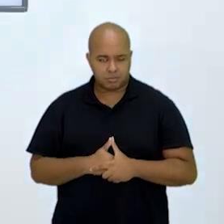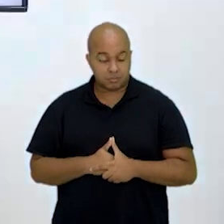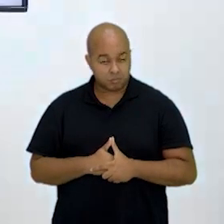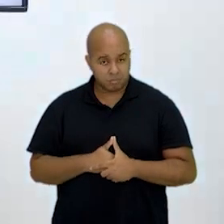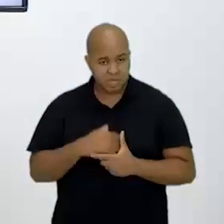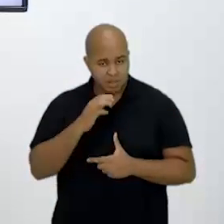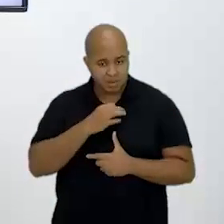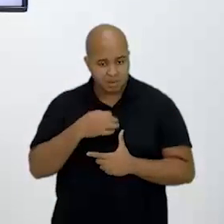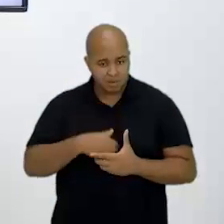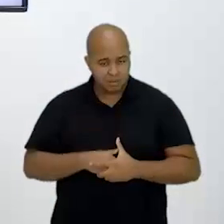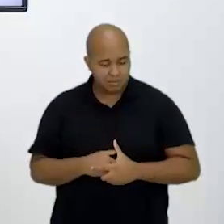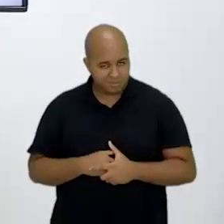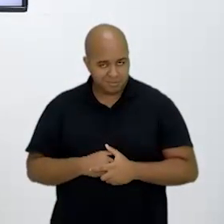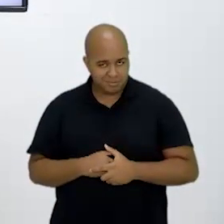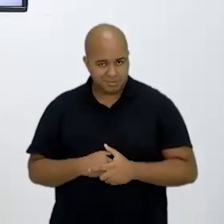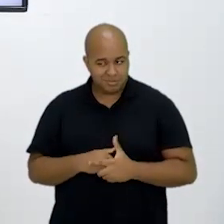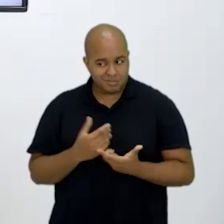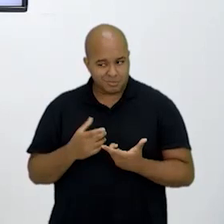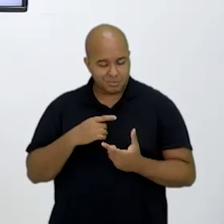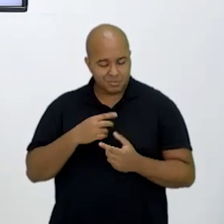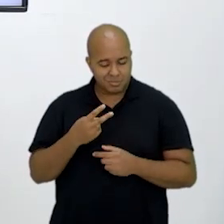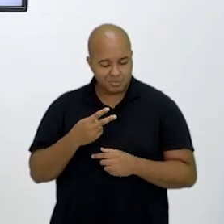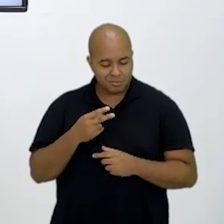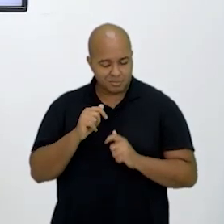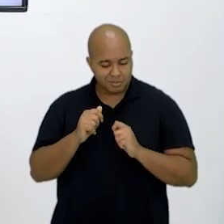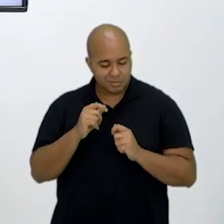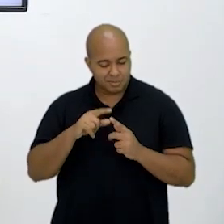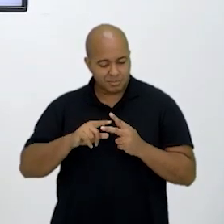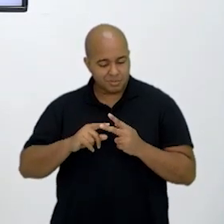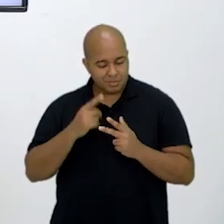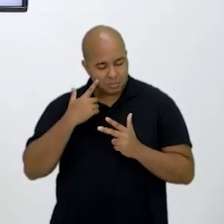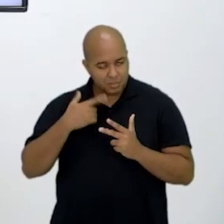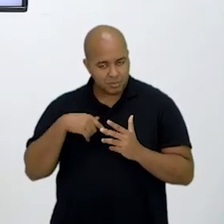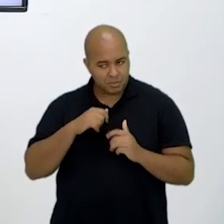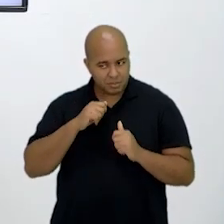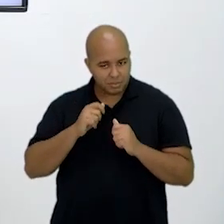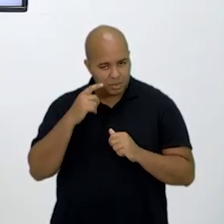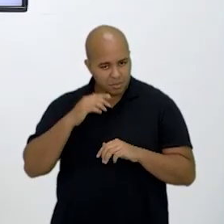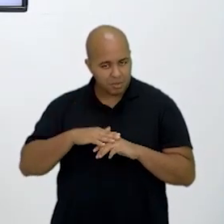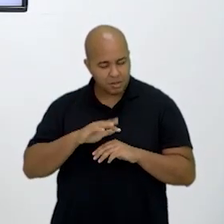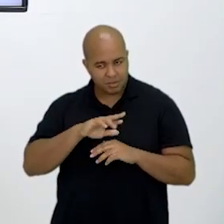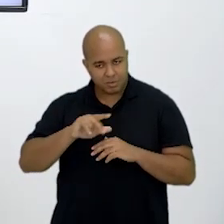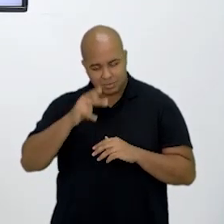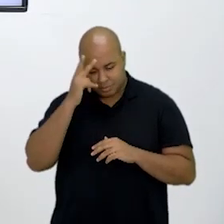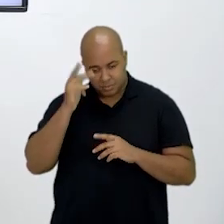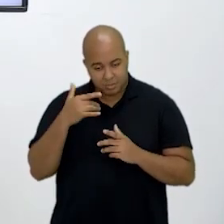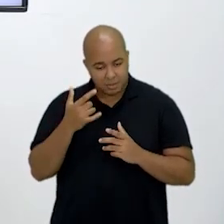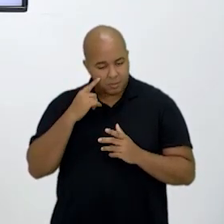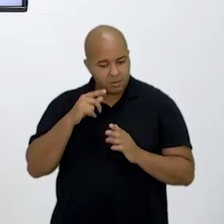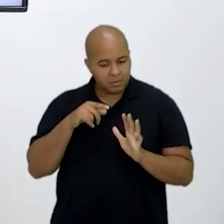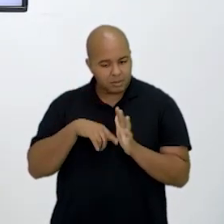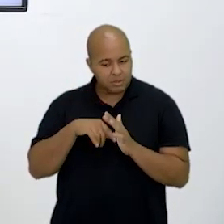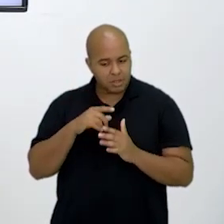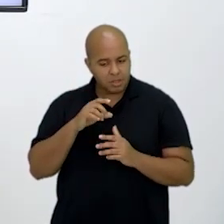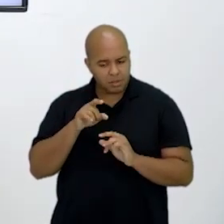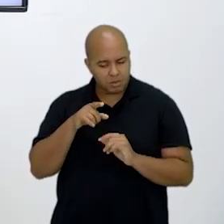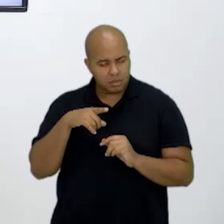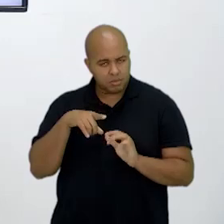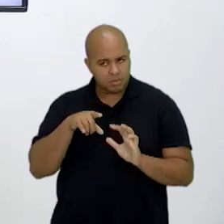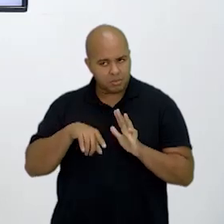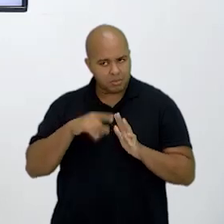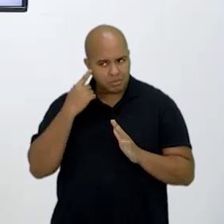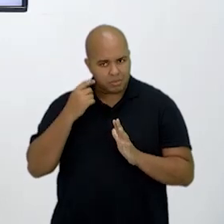rápido né então a gente só tem dois entrevistadores ali eles vão entrevistar várias pessoas e eles vão fazer essa pergunta que você